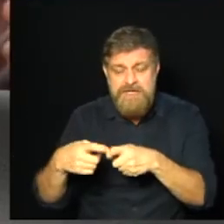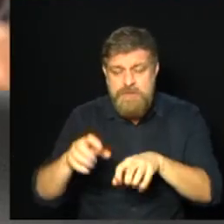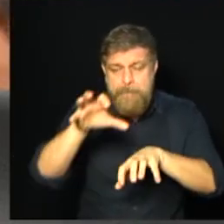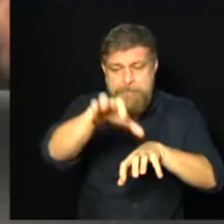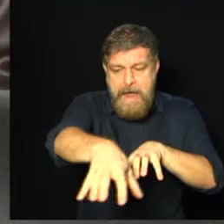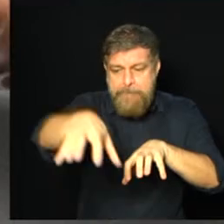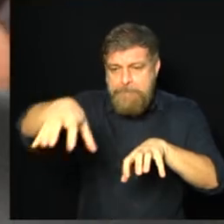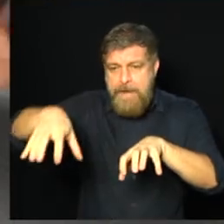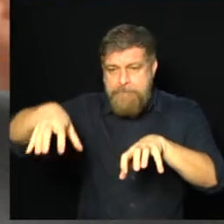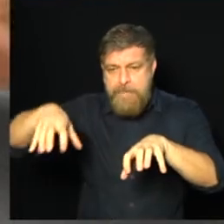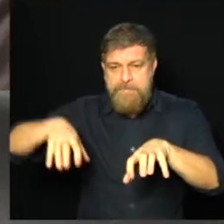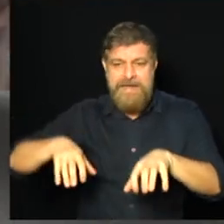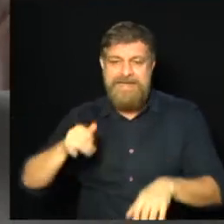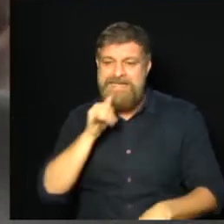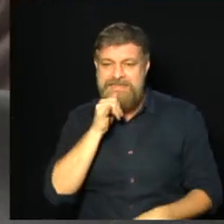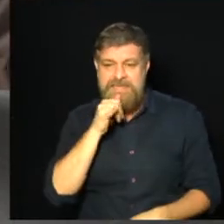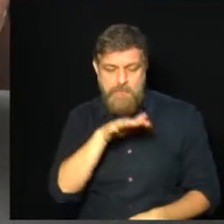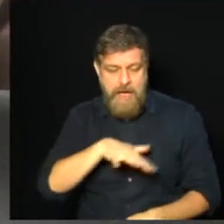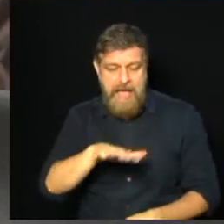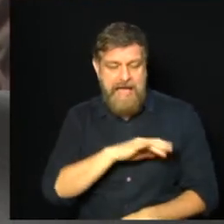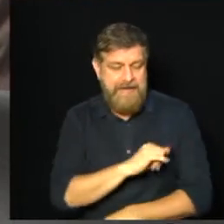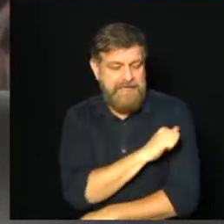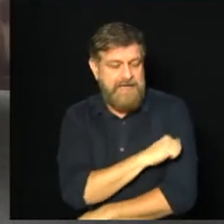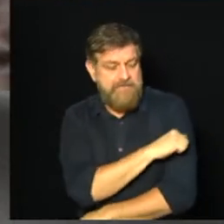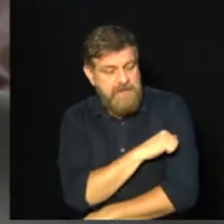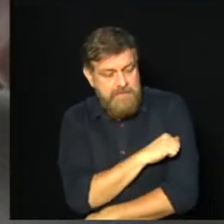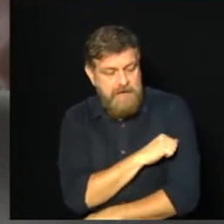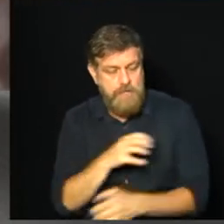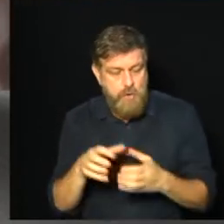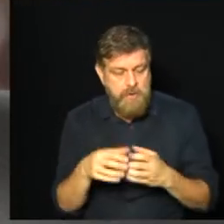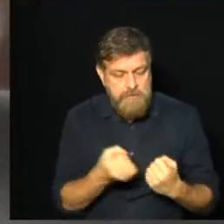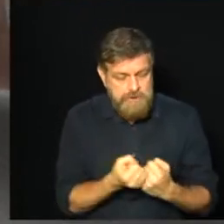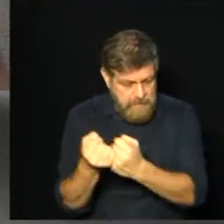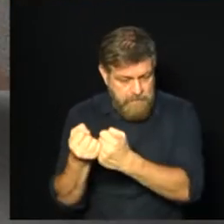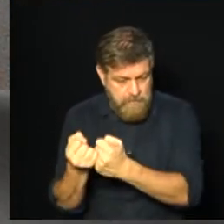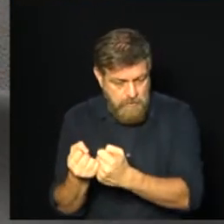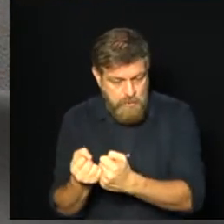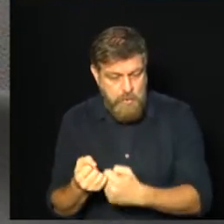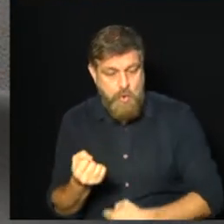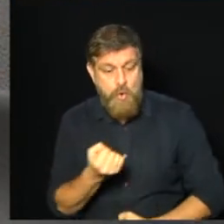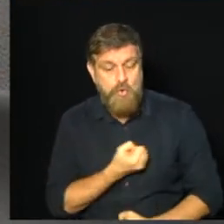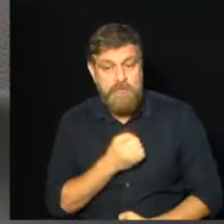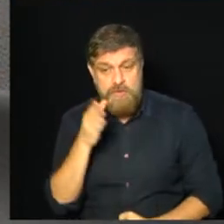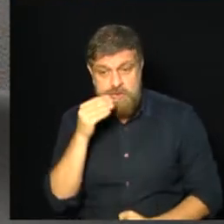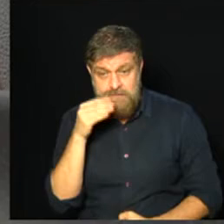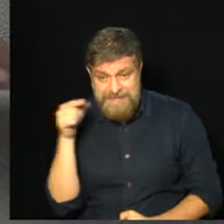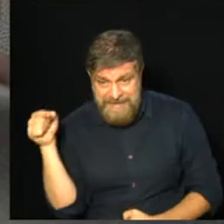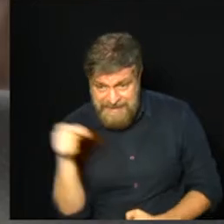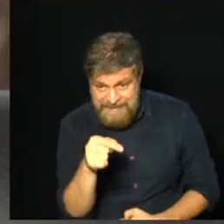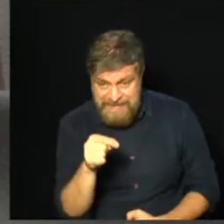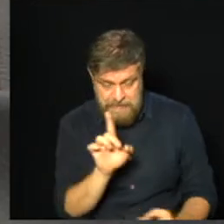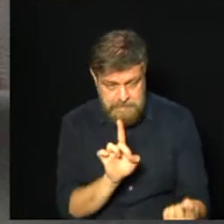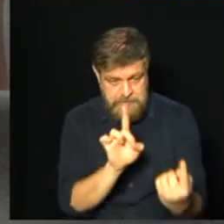da equipe de enfermagem, de apoio, ela é suficiente para atender aquela unidade